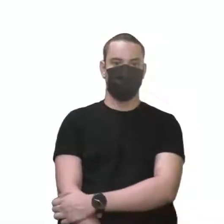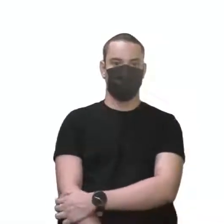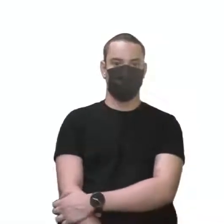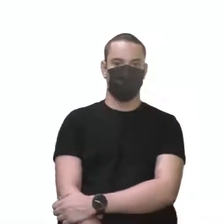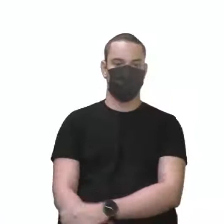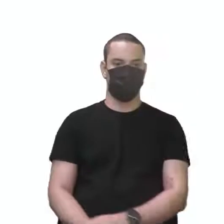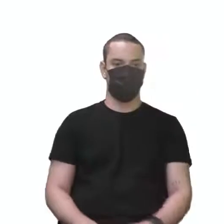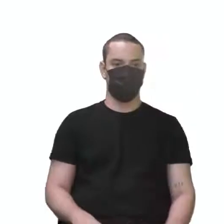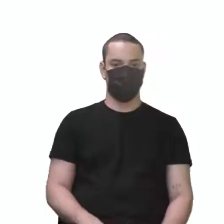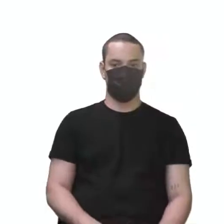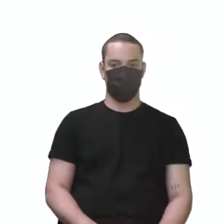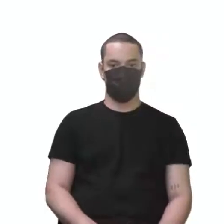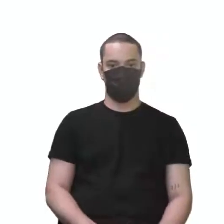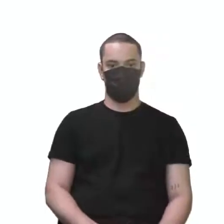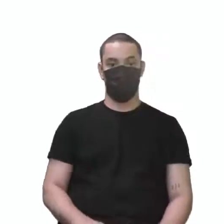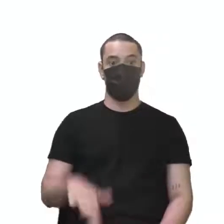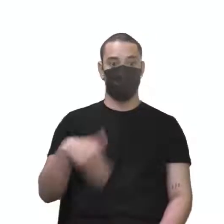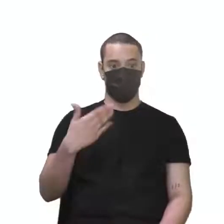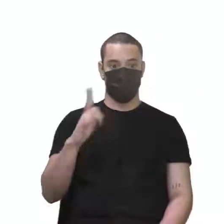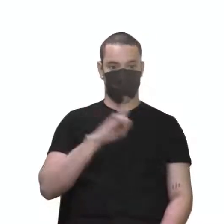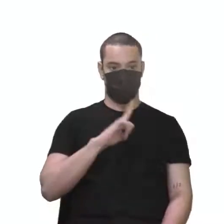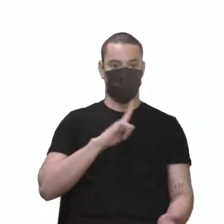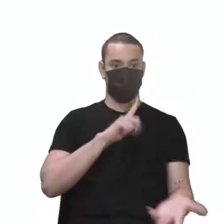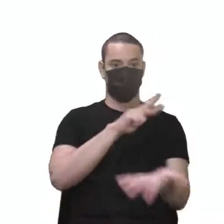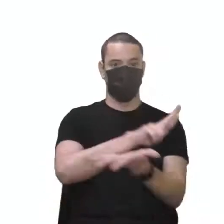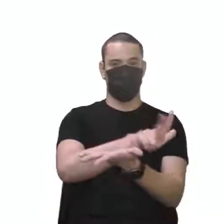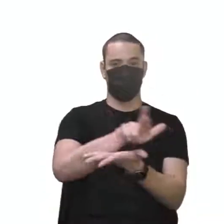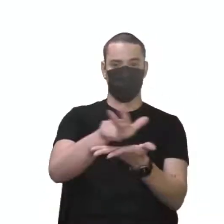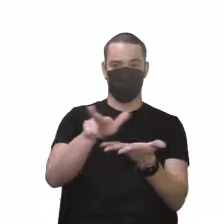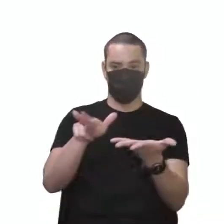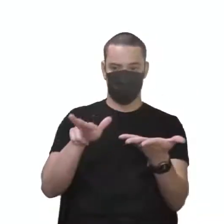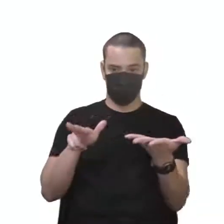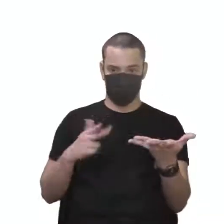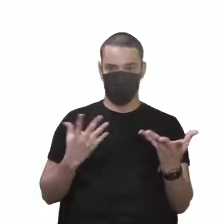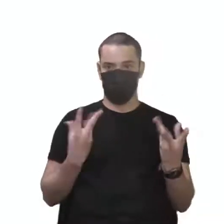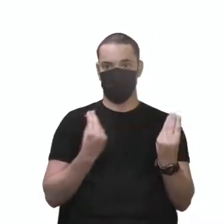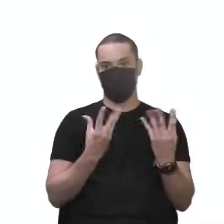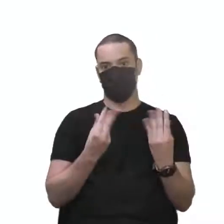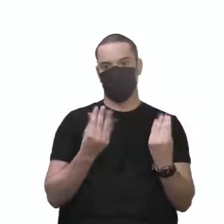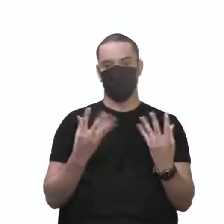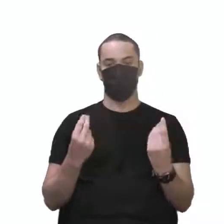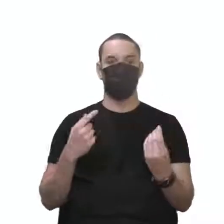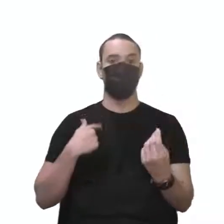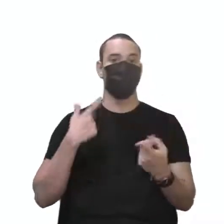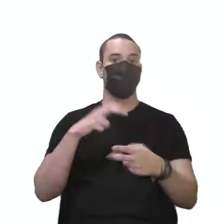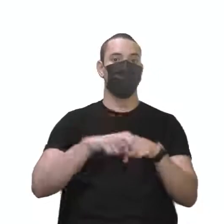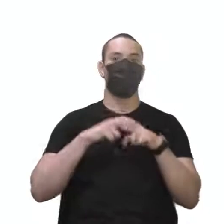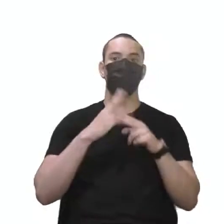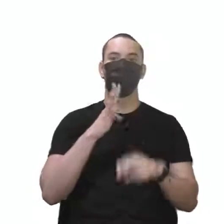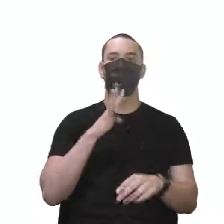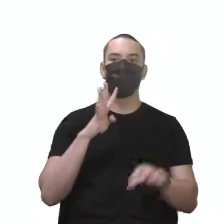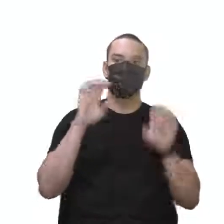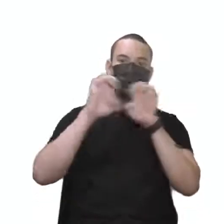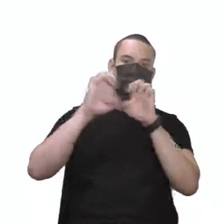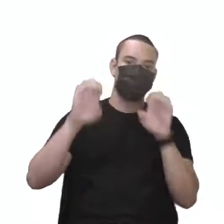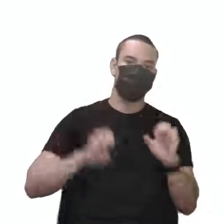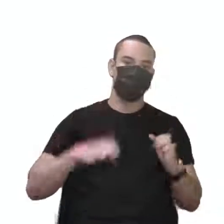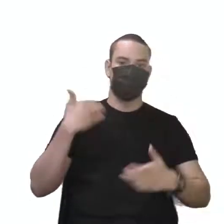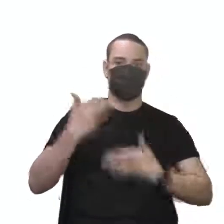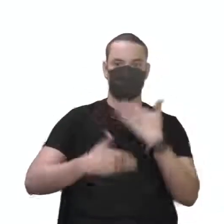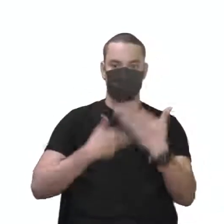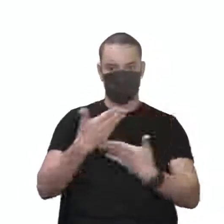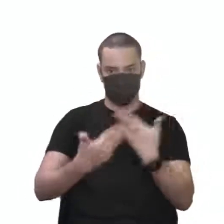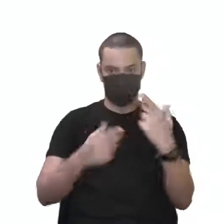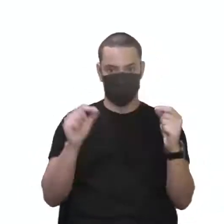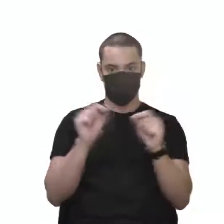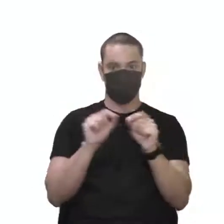Vamos lá, galera. Então, a gente tem uma variedade muito grande desses seres, né? Conhecer essa estrutura, o processo de